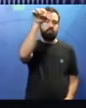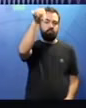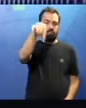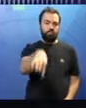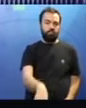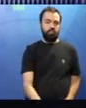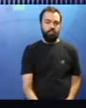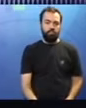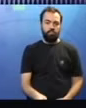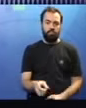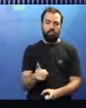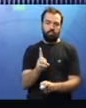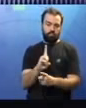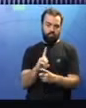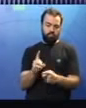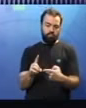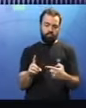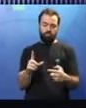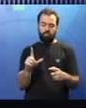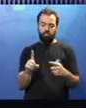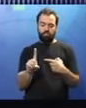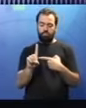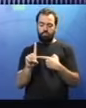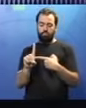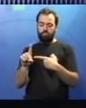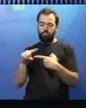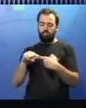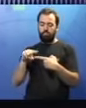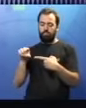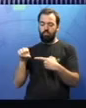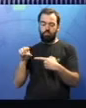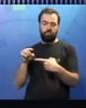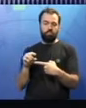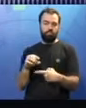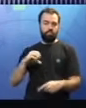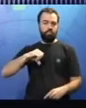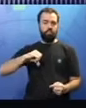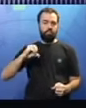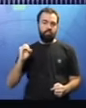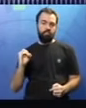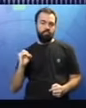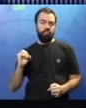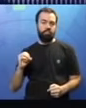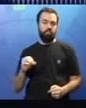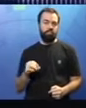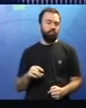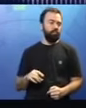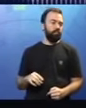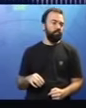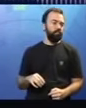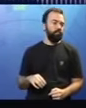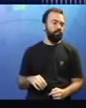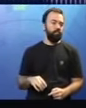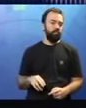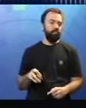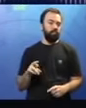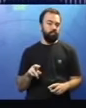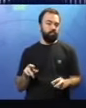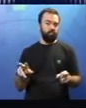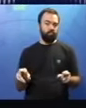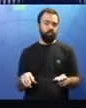perpendicular à propagação, à fonte de propagação. Então, o sentido de perturbação da onda